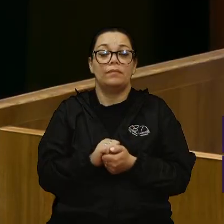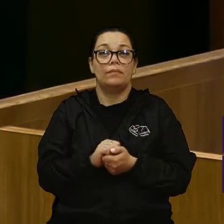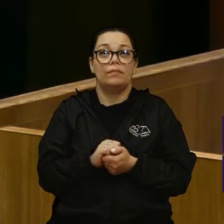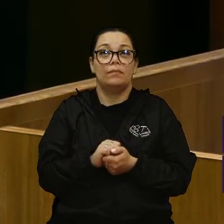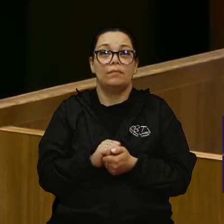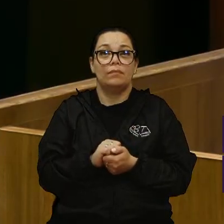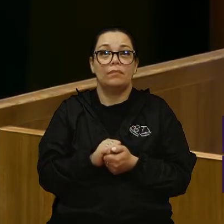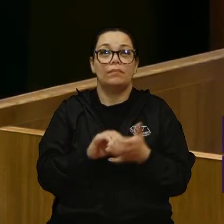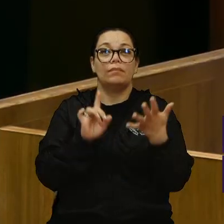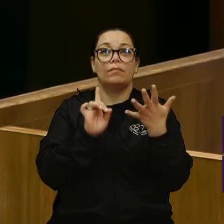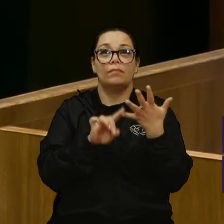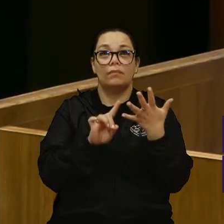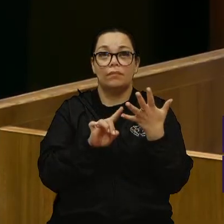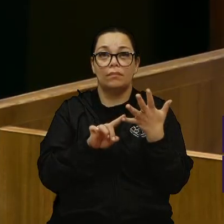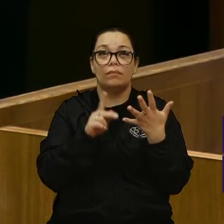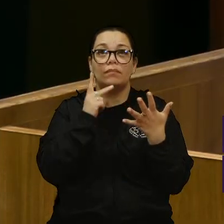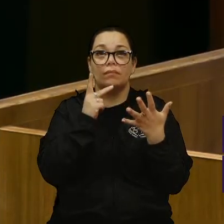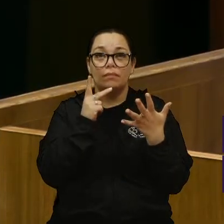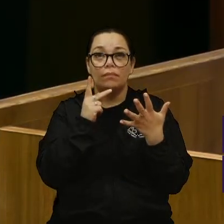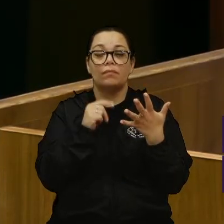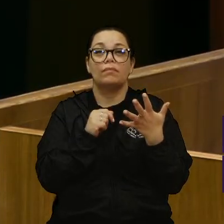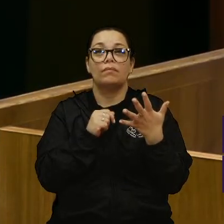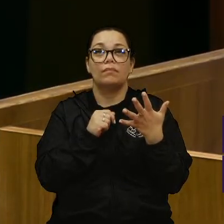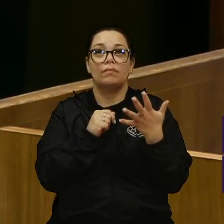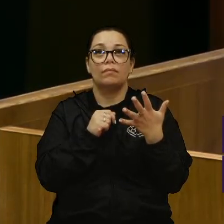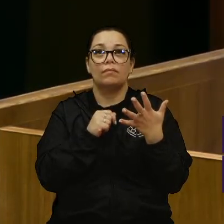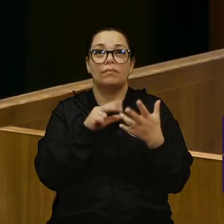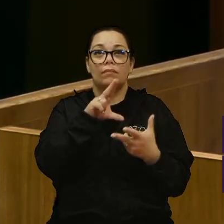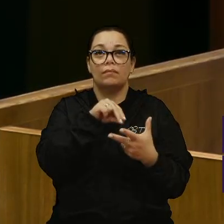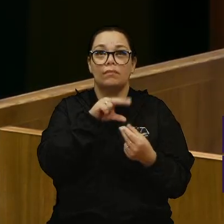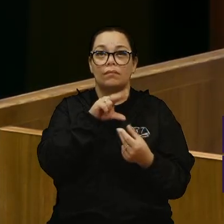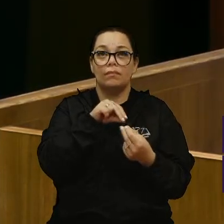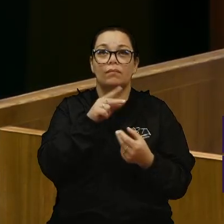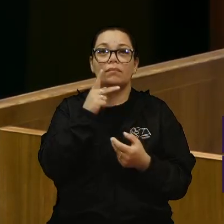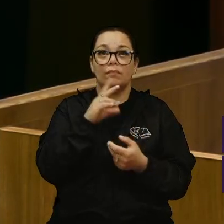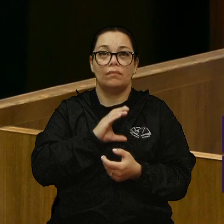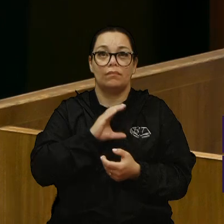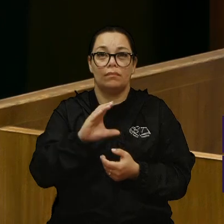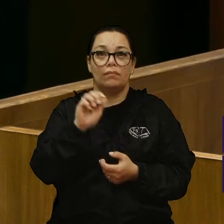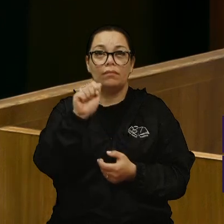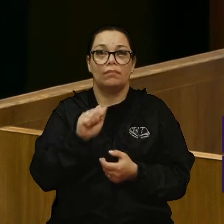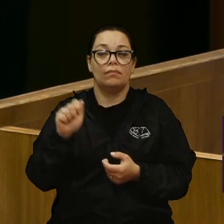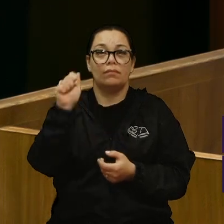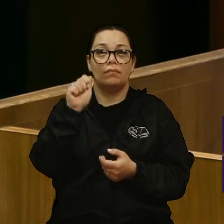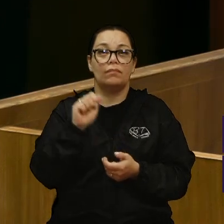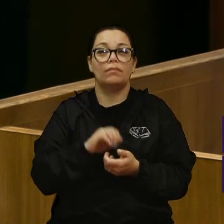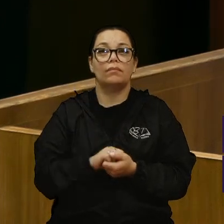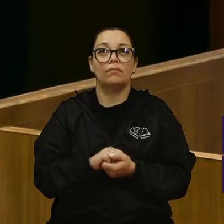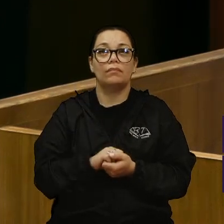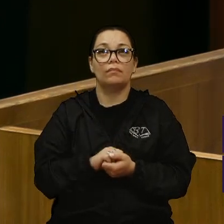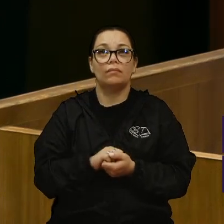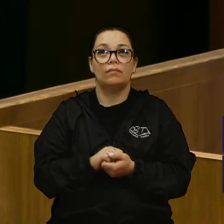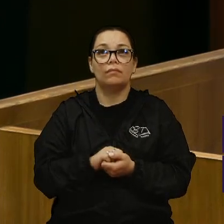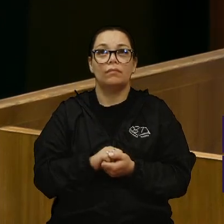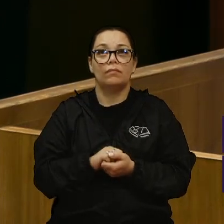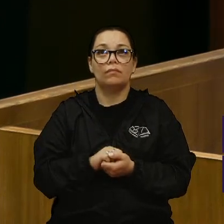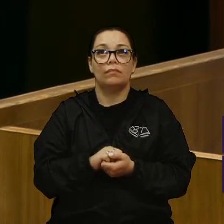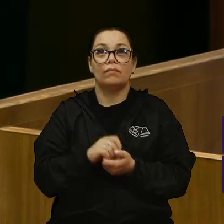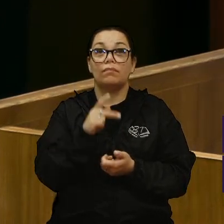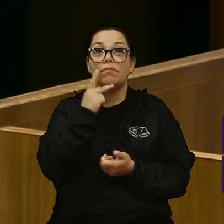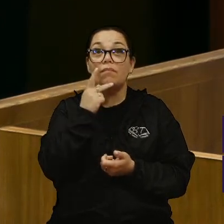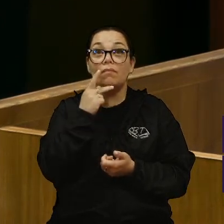Uma outra nos diz, uma outra catadora que é coordenadora de uma associação, me disse com uma